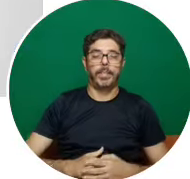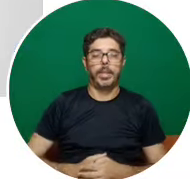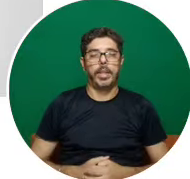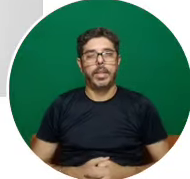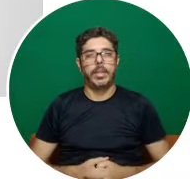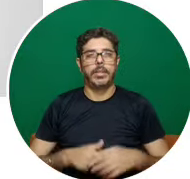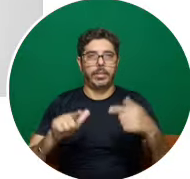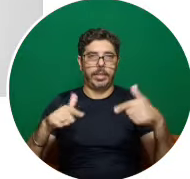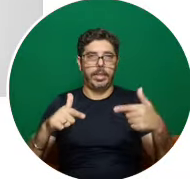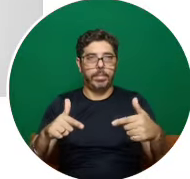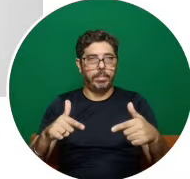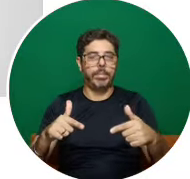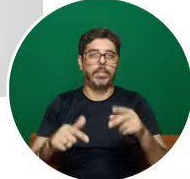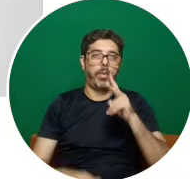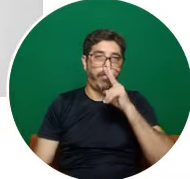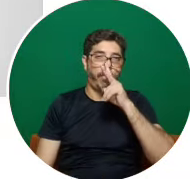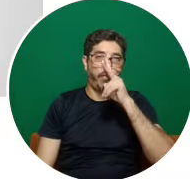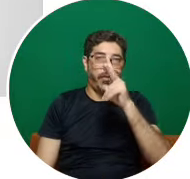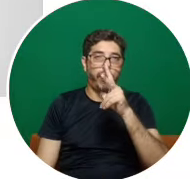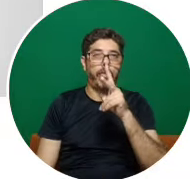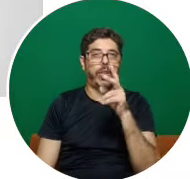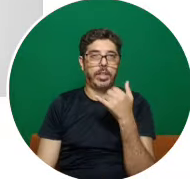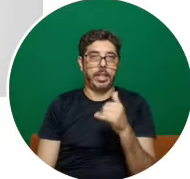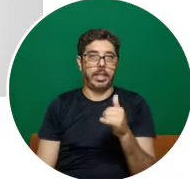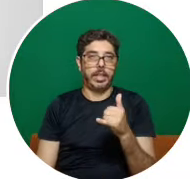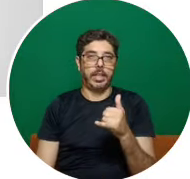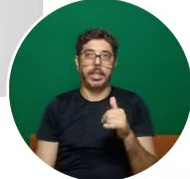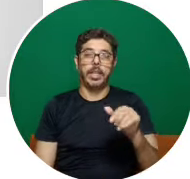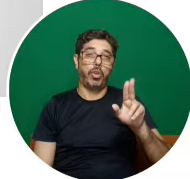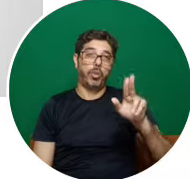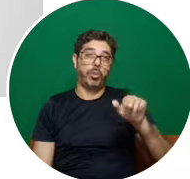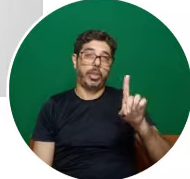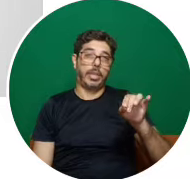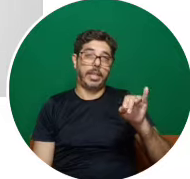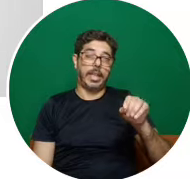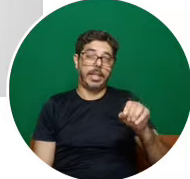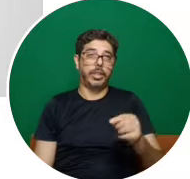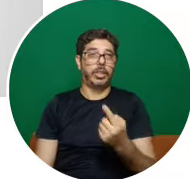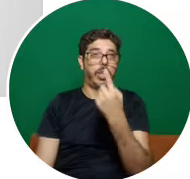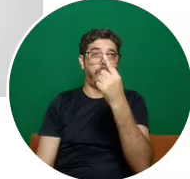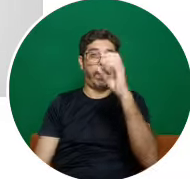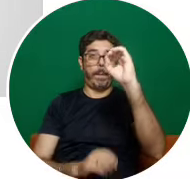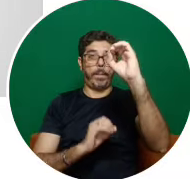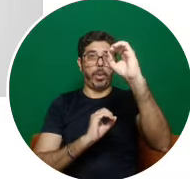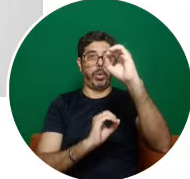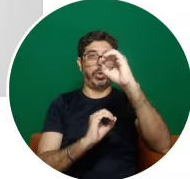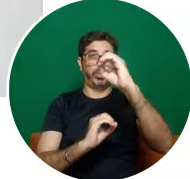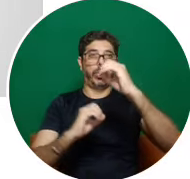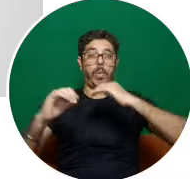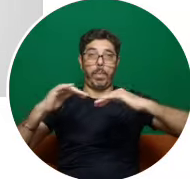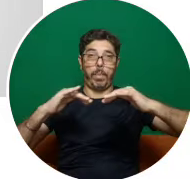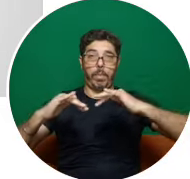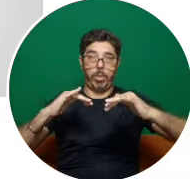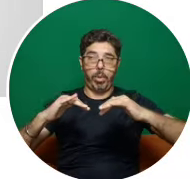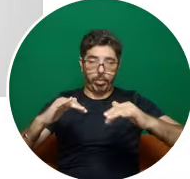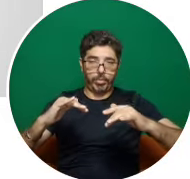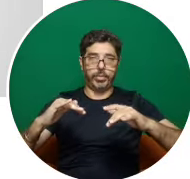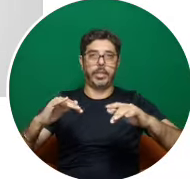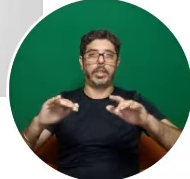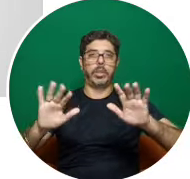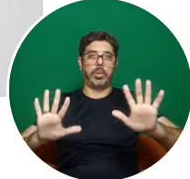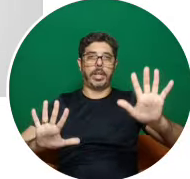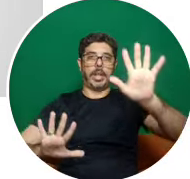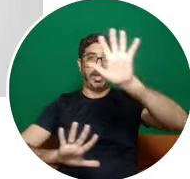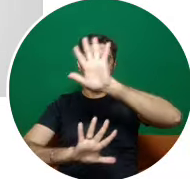O trabalho realizado pela força elétrica por unidade de carga, quando um corpo carregado se move de um ponto ao outro dentro de um campo